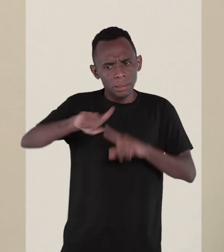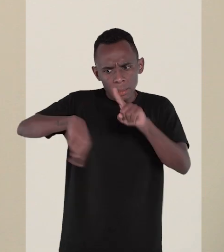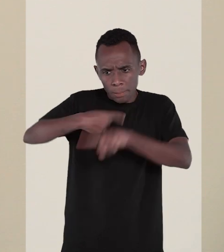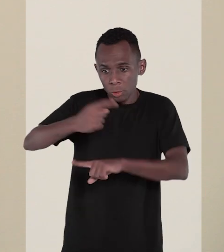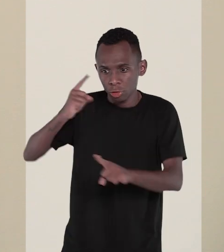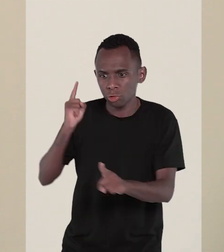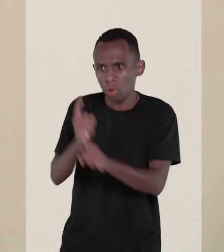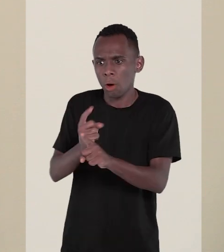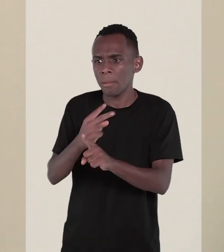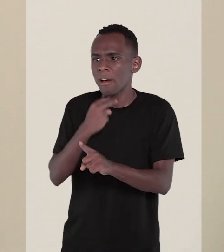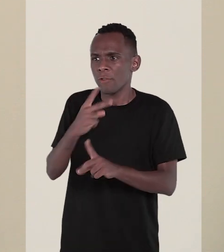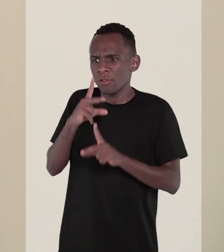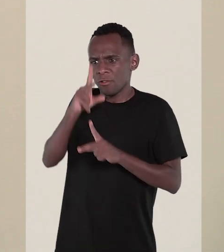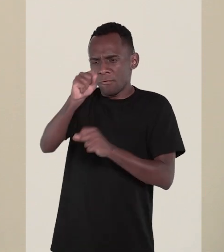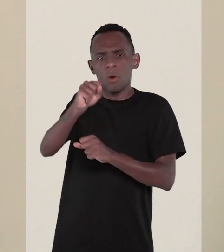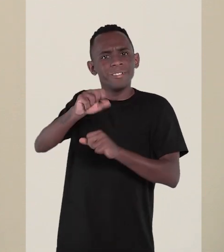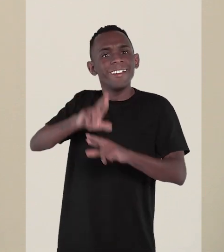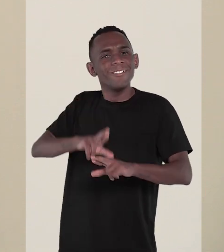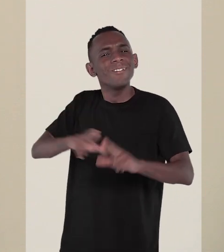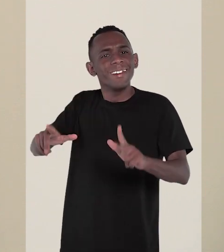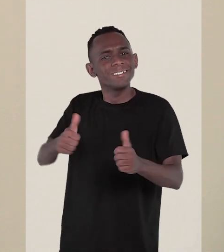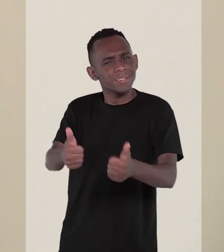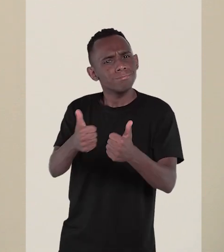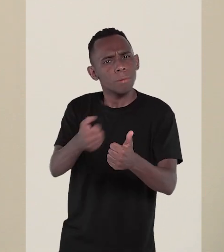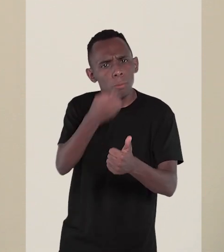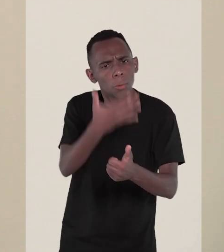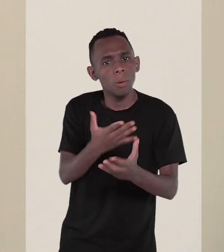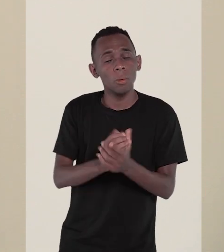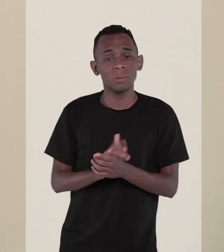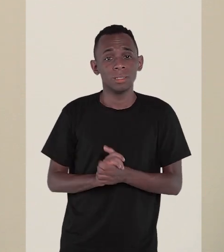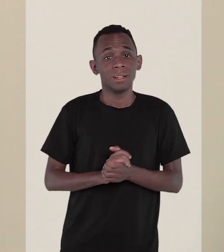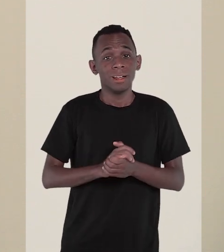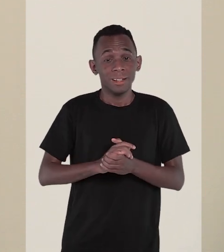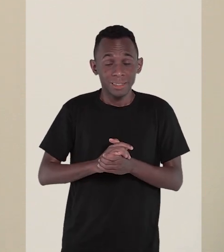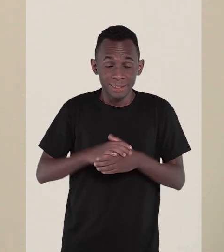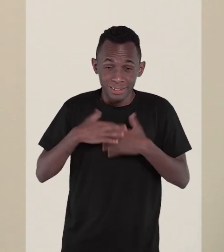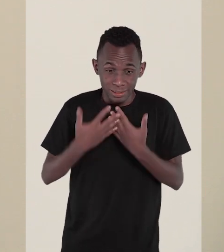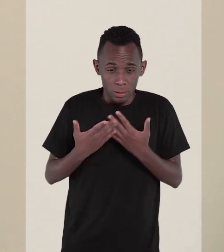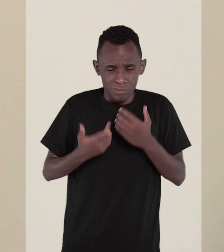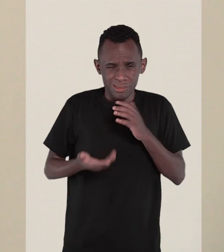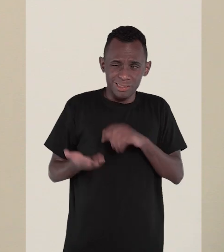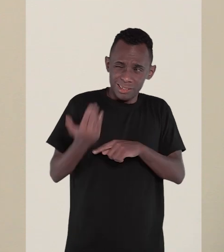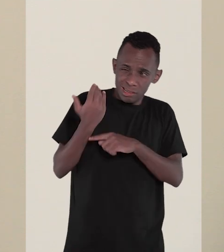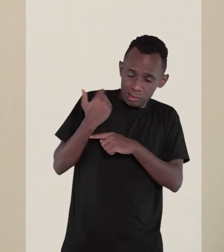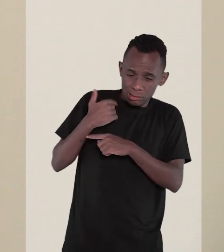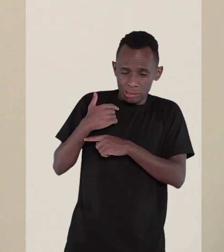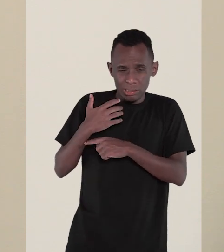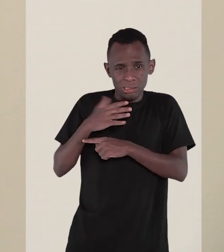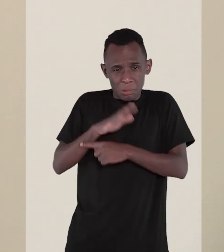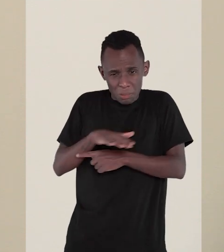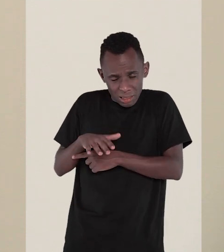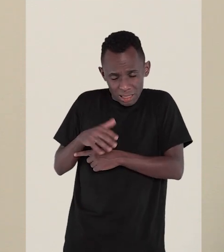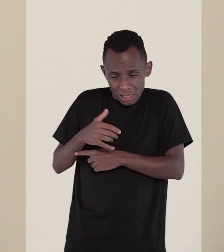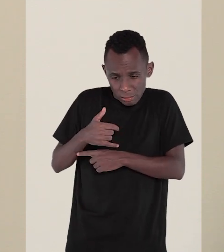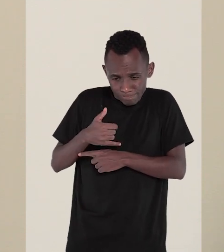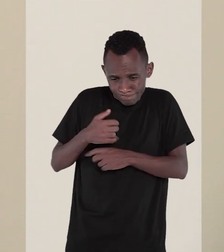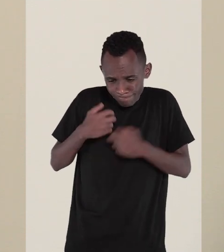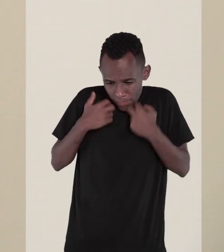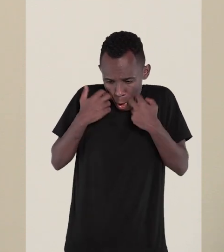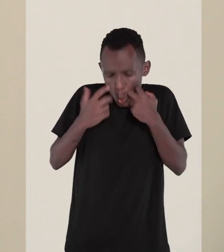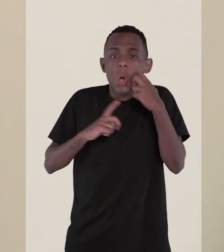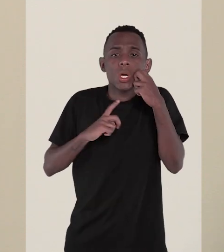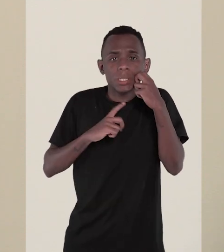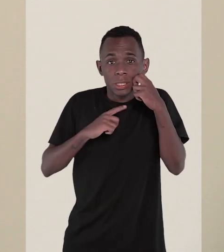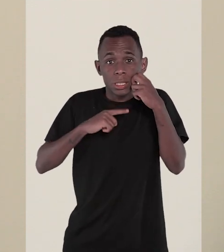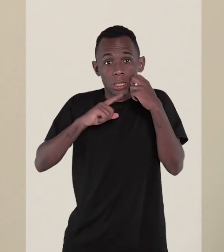Depois você descobre que aquilo é o grande lance. Mas até descobrir, a gente sofre um pouco. Então, a voz grave me envergonhava. Quando